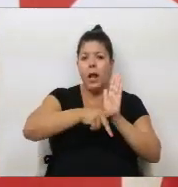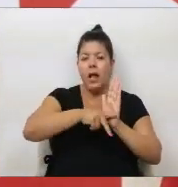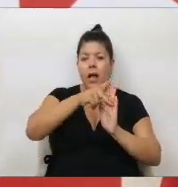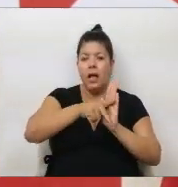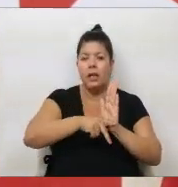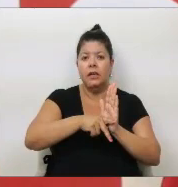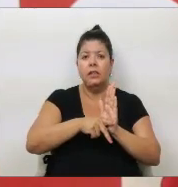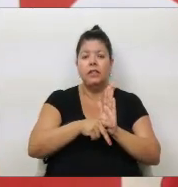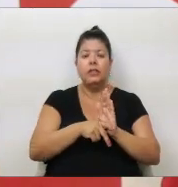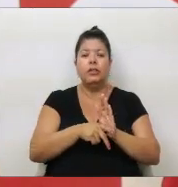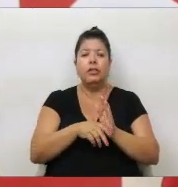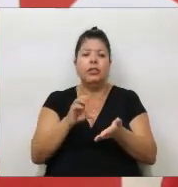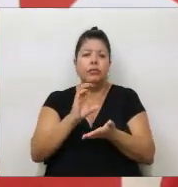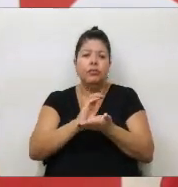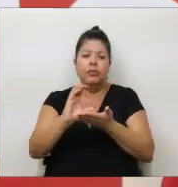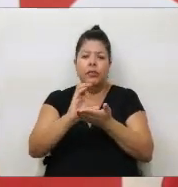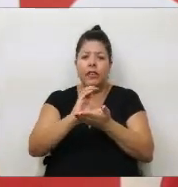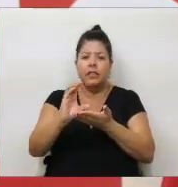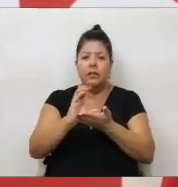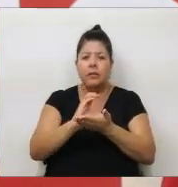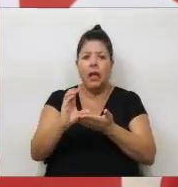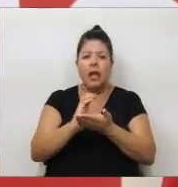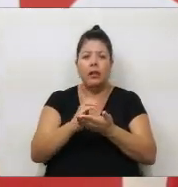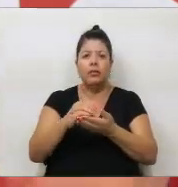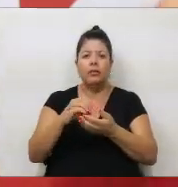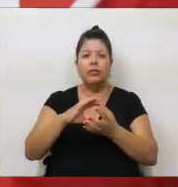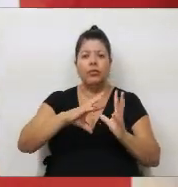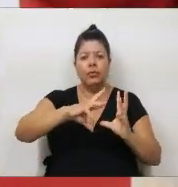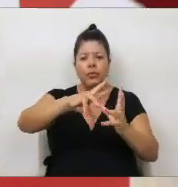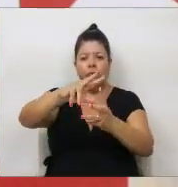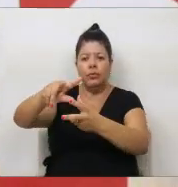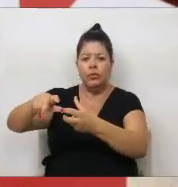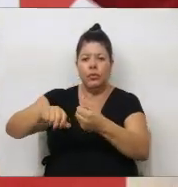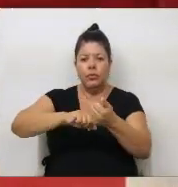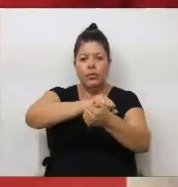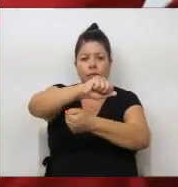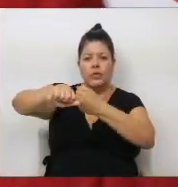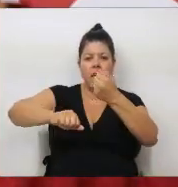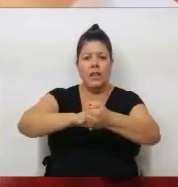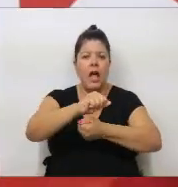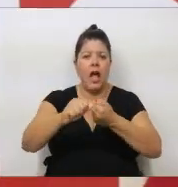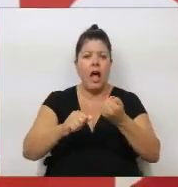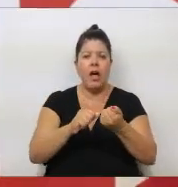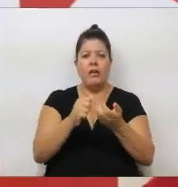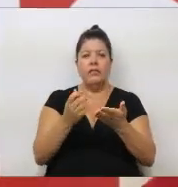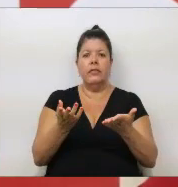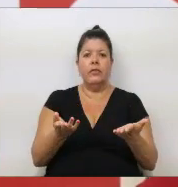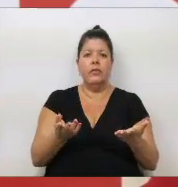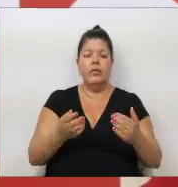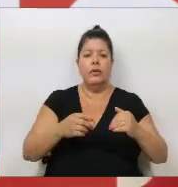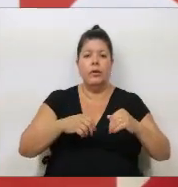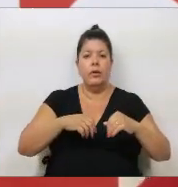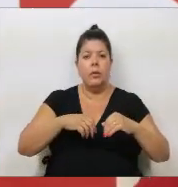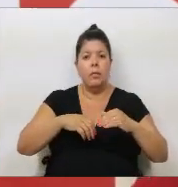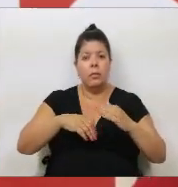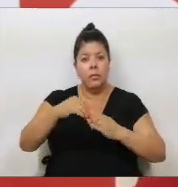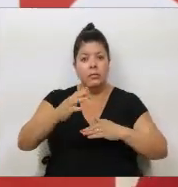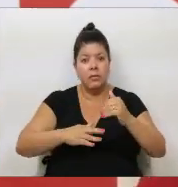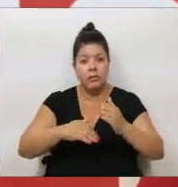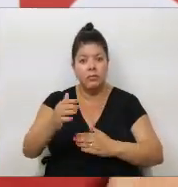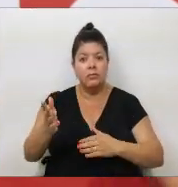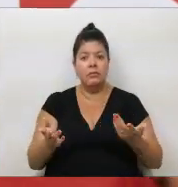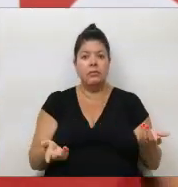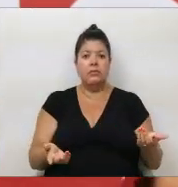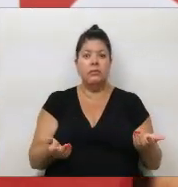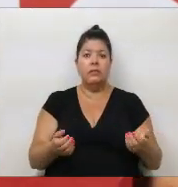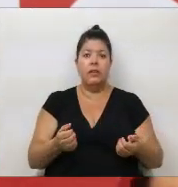atração de investidores, né? Investimentos sustentáveis na cidade, que gerem empregos, que aqueça o comércio também?